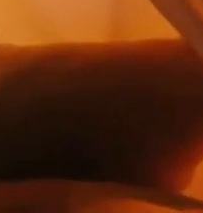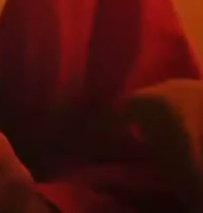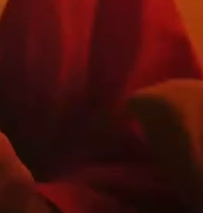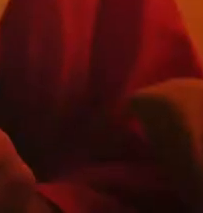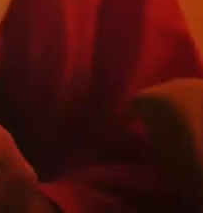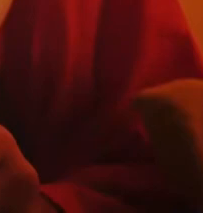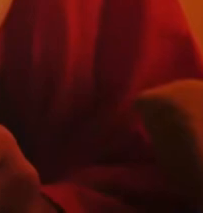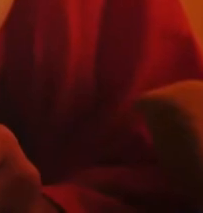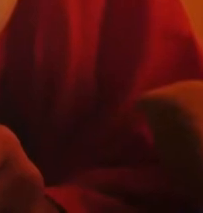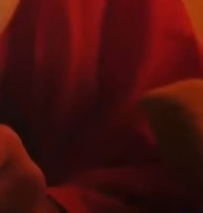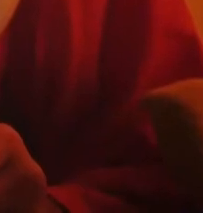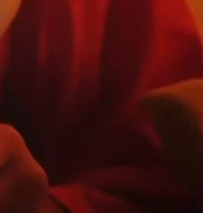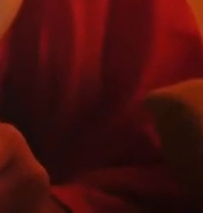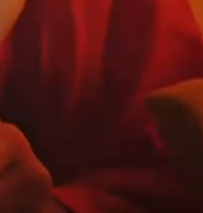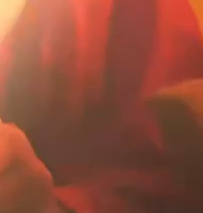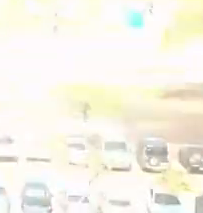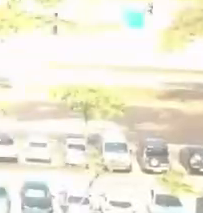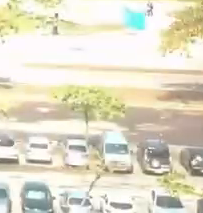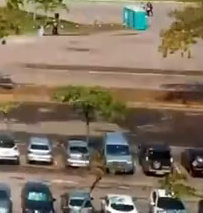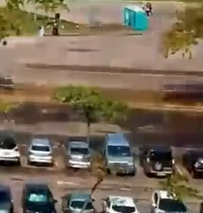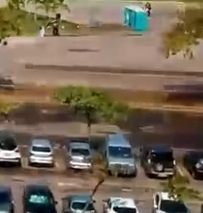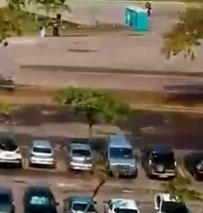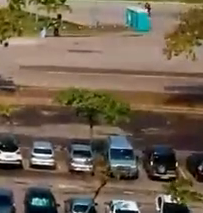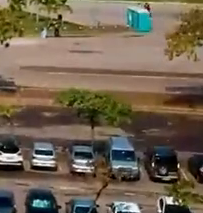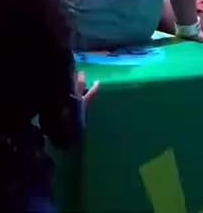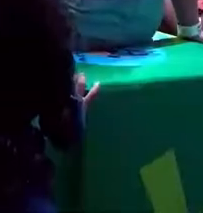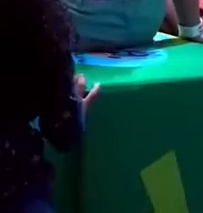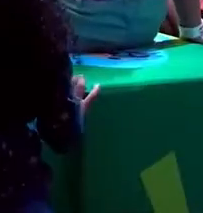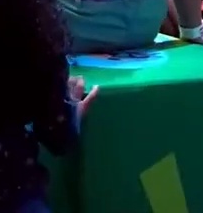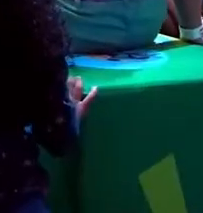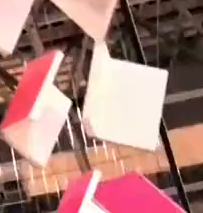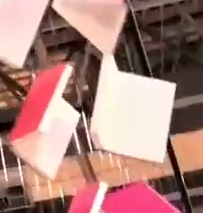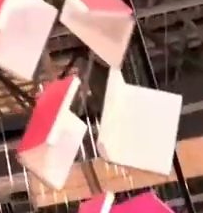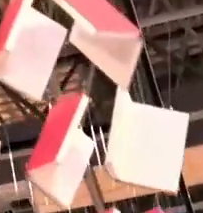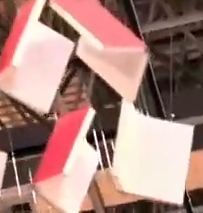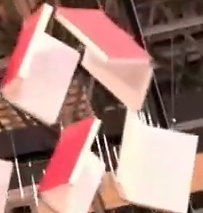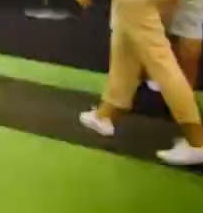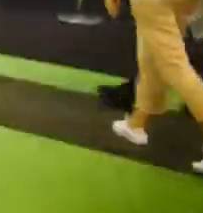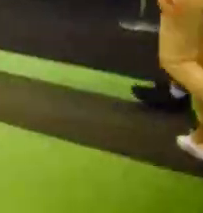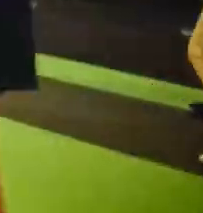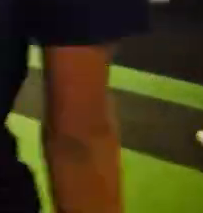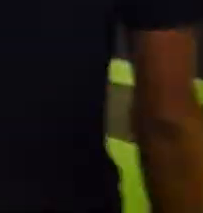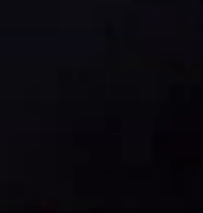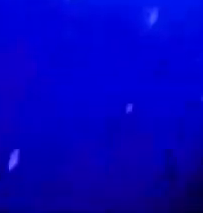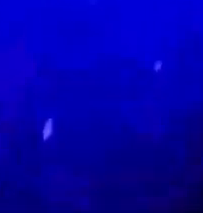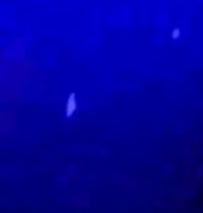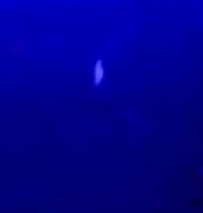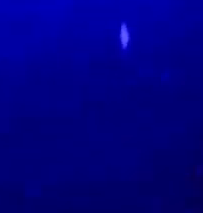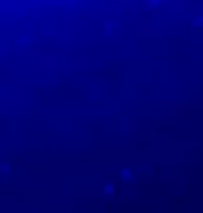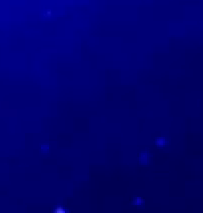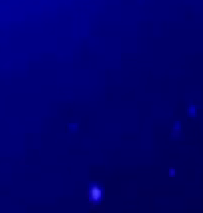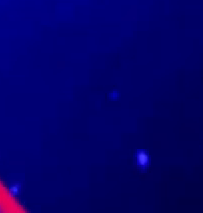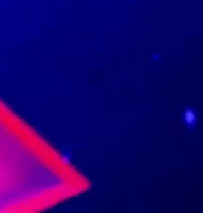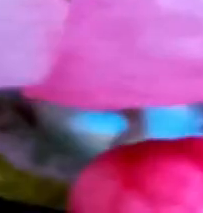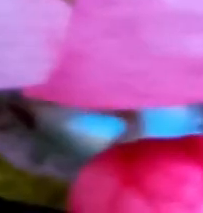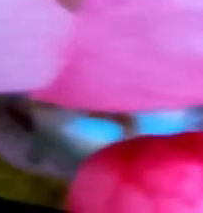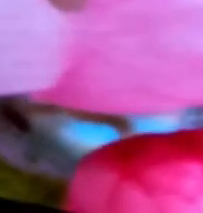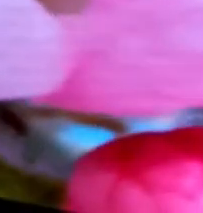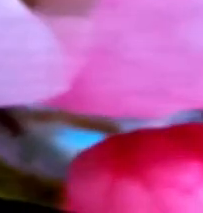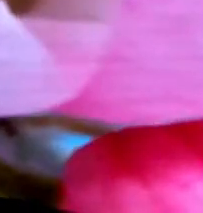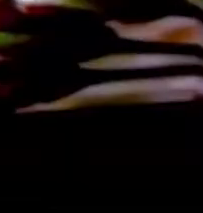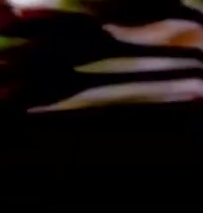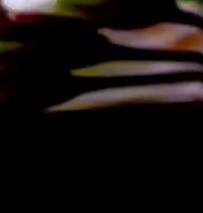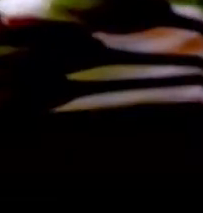diferentes de uma mesma aventura e esse Grande Encontro de narrativas e de momentos inesquecíveis está chegando